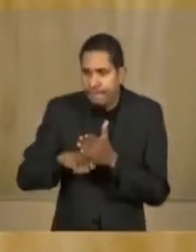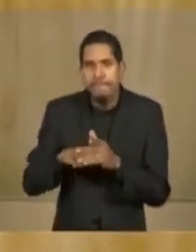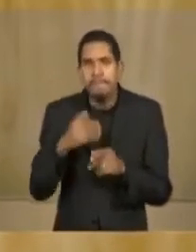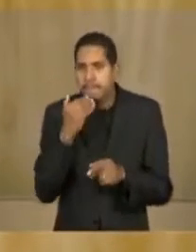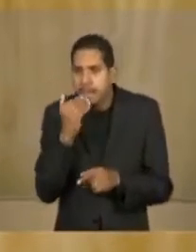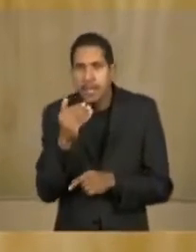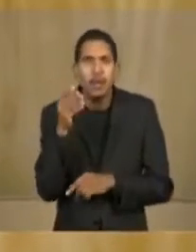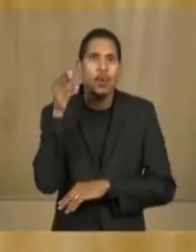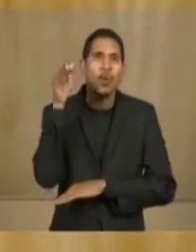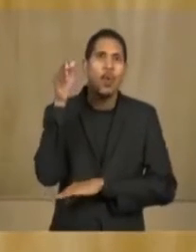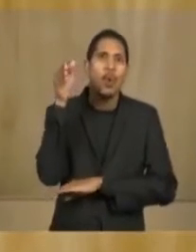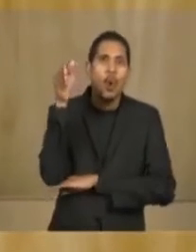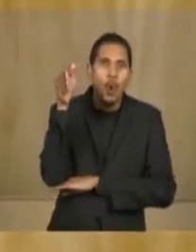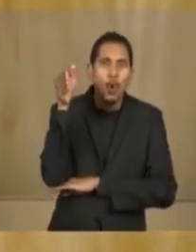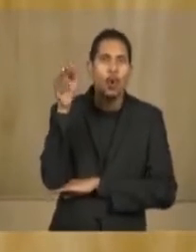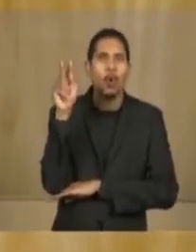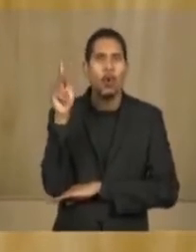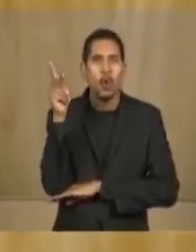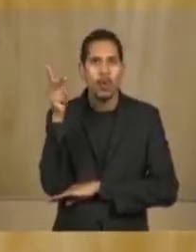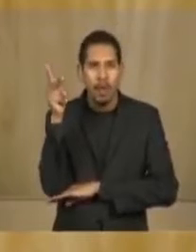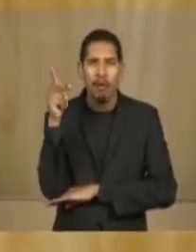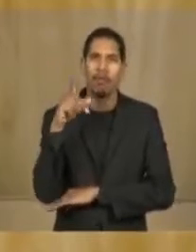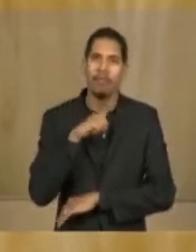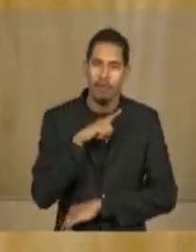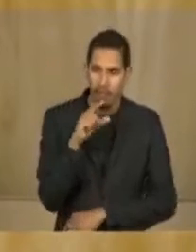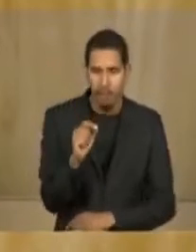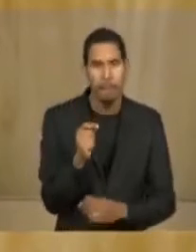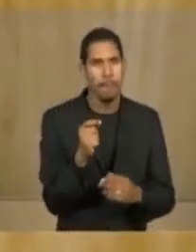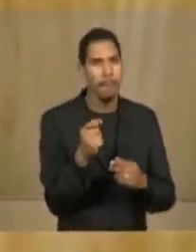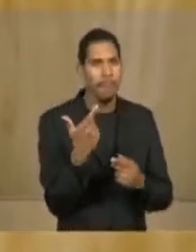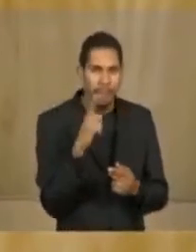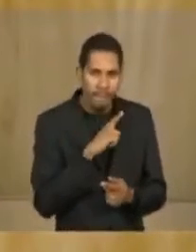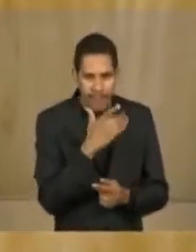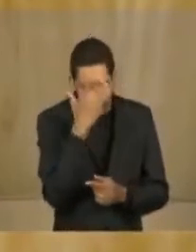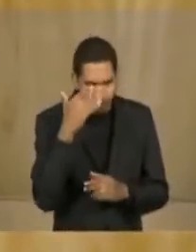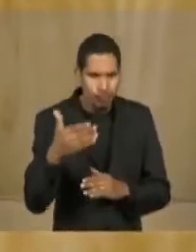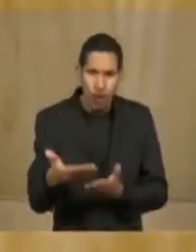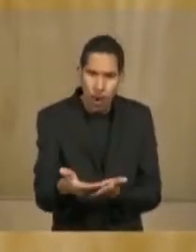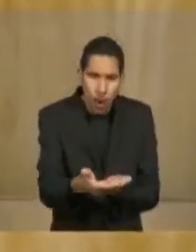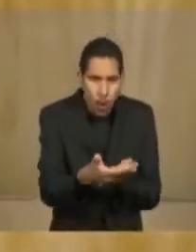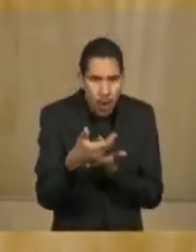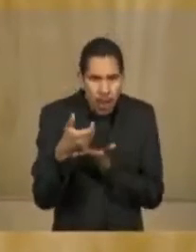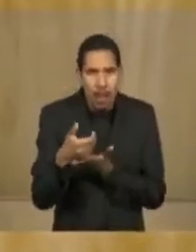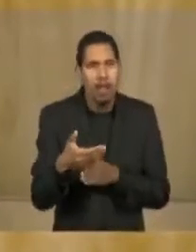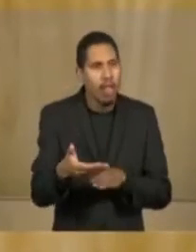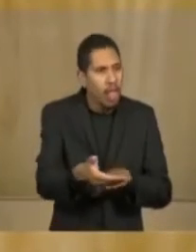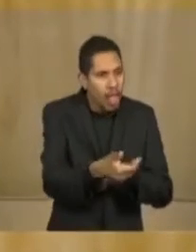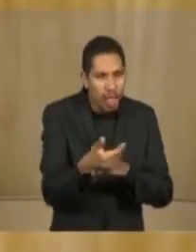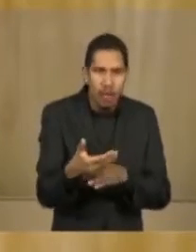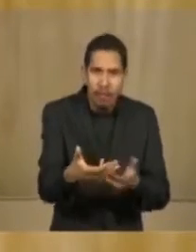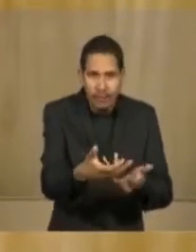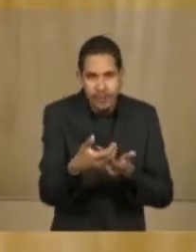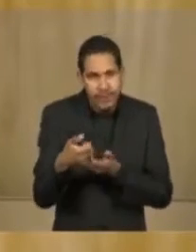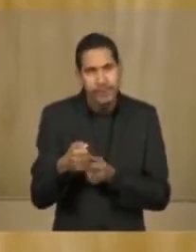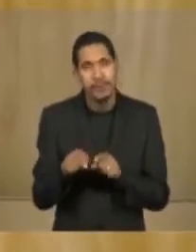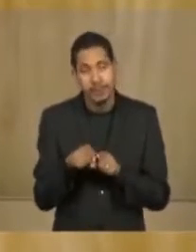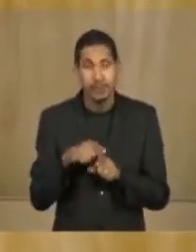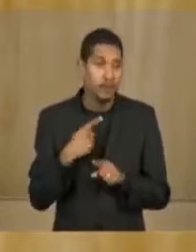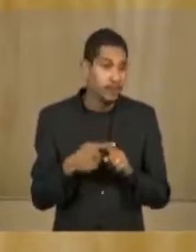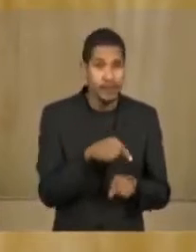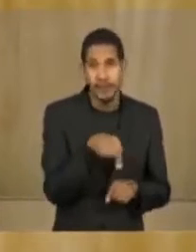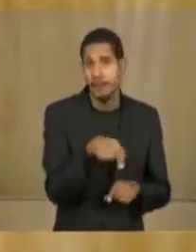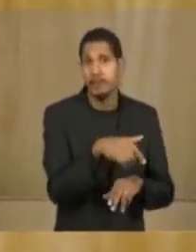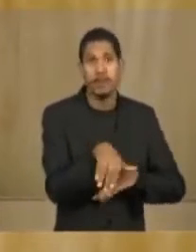de hotel para acolhimento de pelo menos parte das pessoas em situação de rua que estão ainda mais vulneráveis do